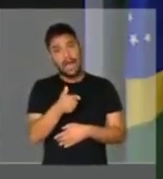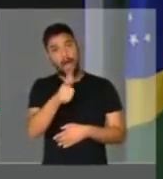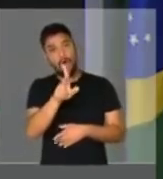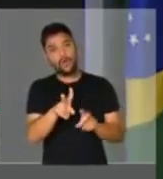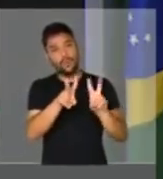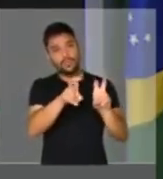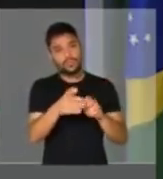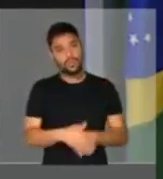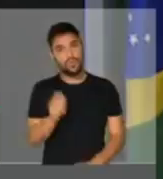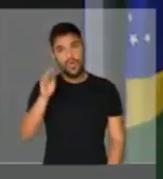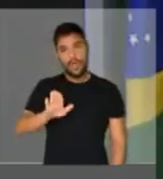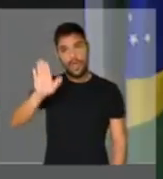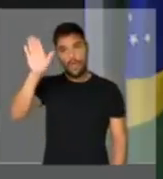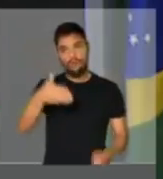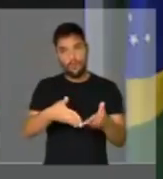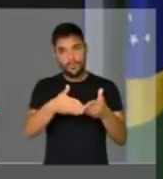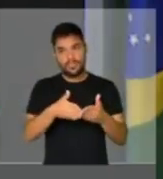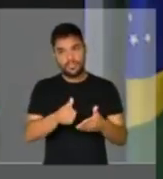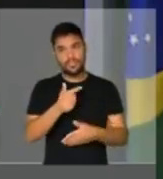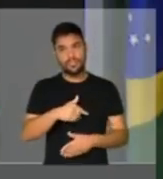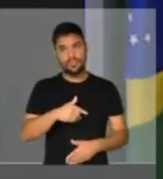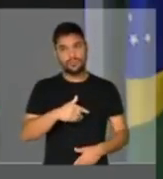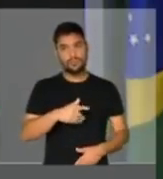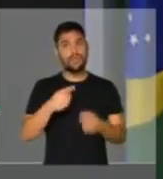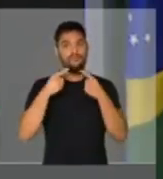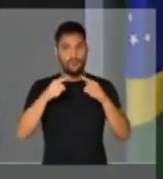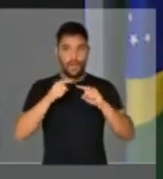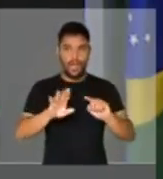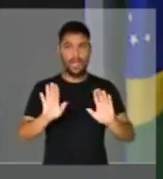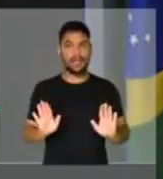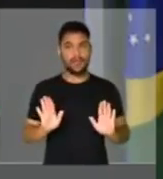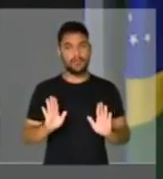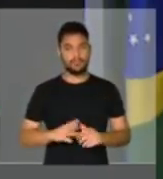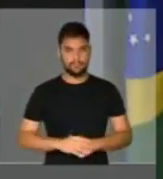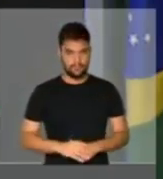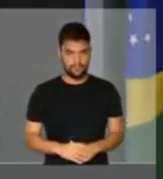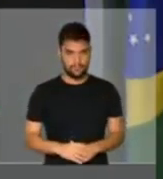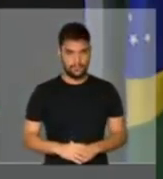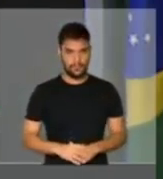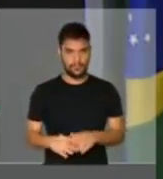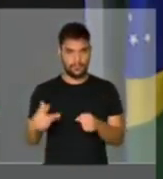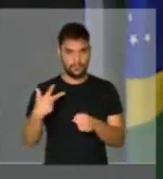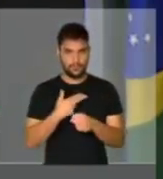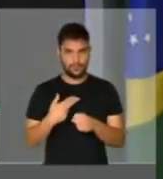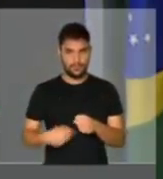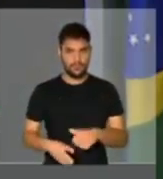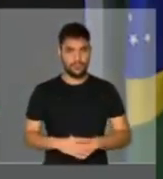pode ter certeza que eu vou levantar a questão de ordem, ou melhor, vou levantar a reclamação no plenário.